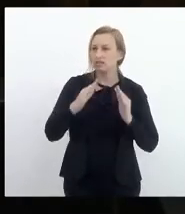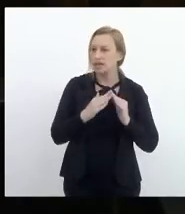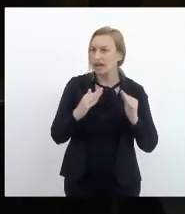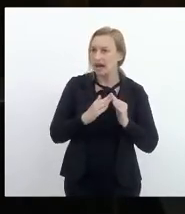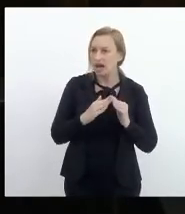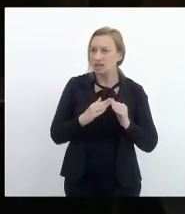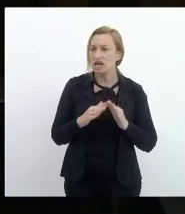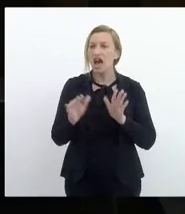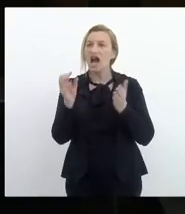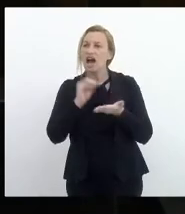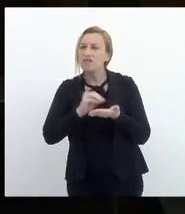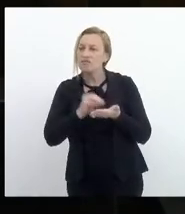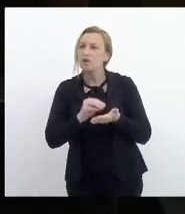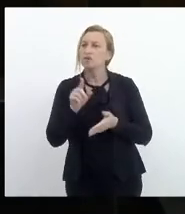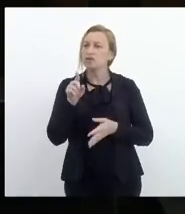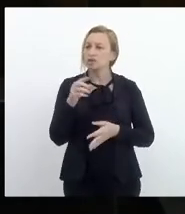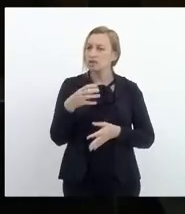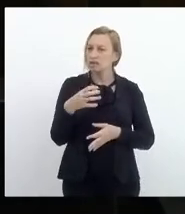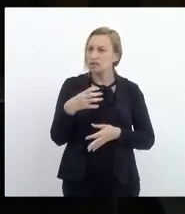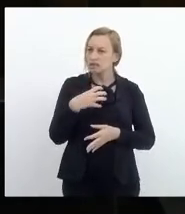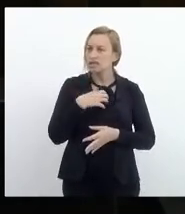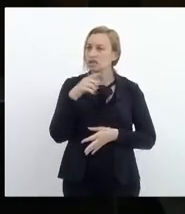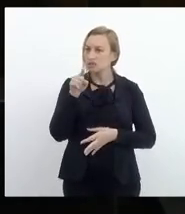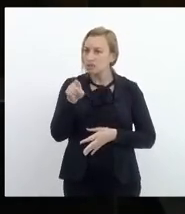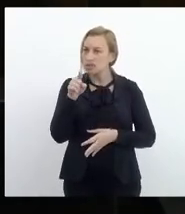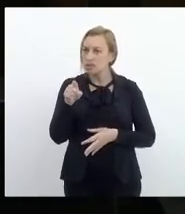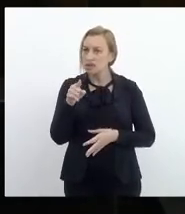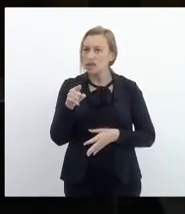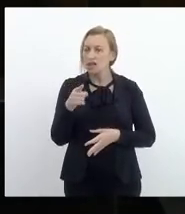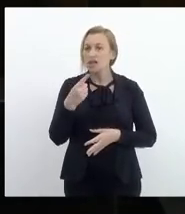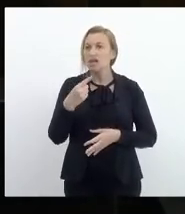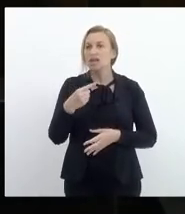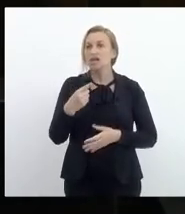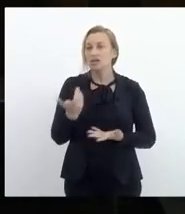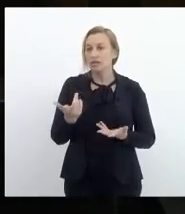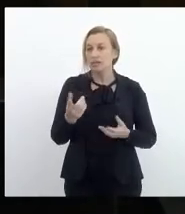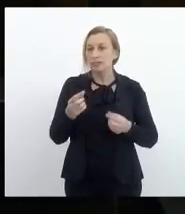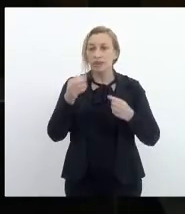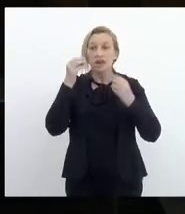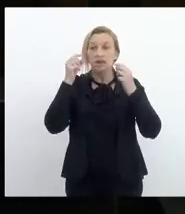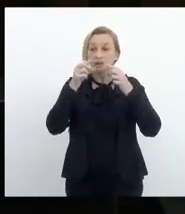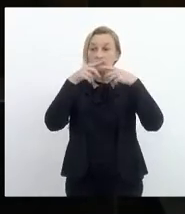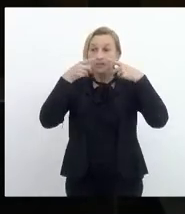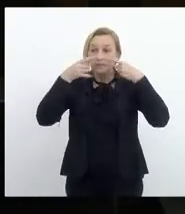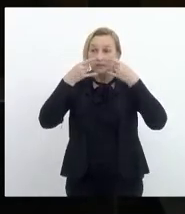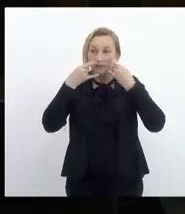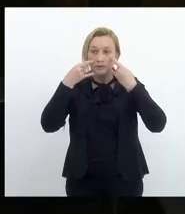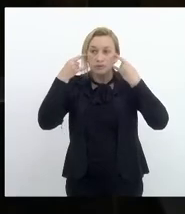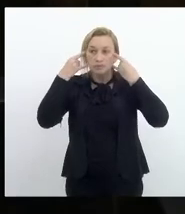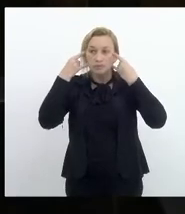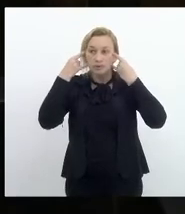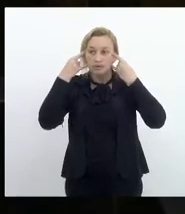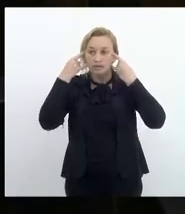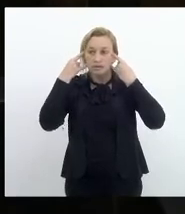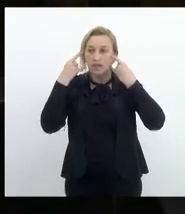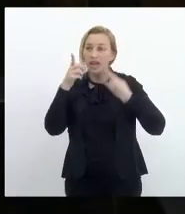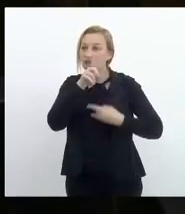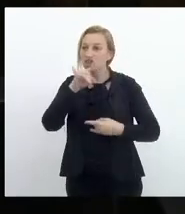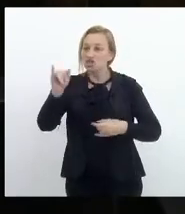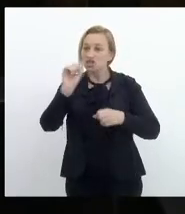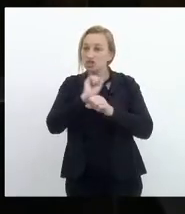a falta que você faz e vai de cara descoberta dia sete de setembro Dia da